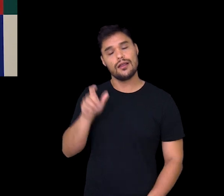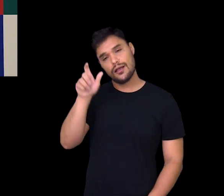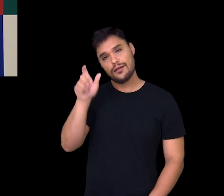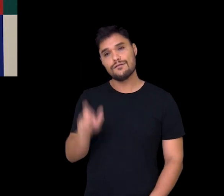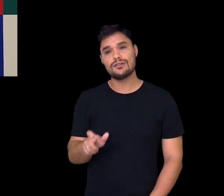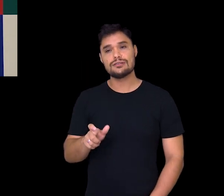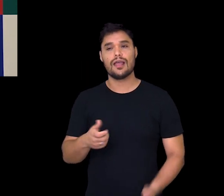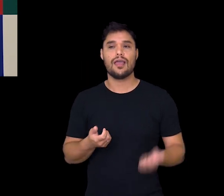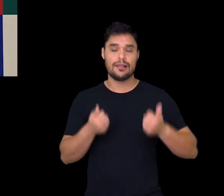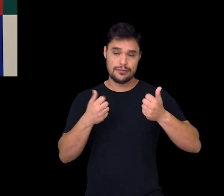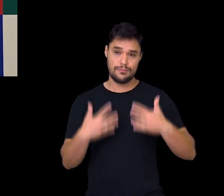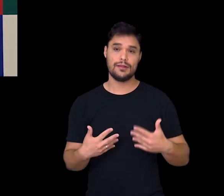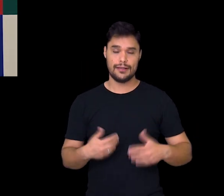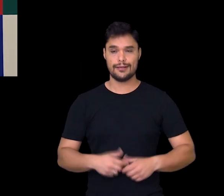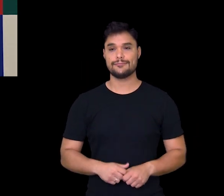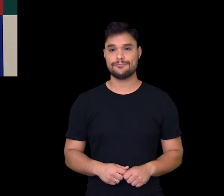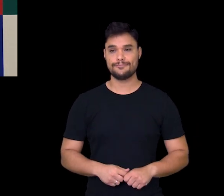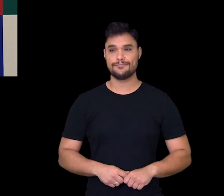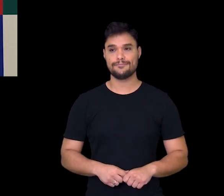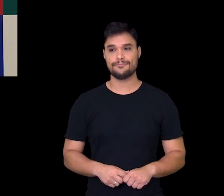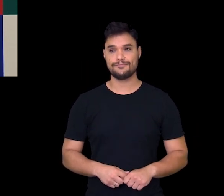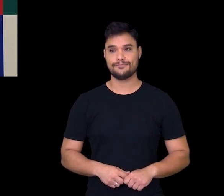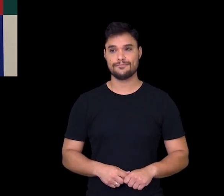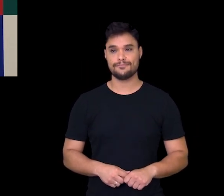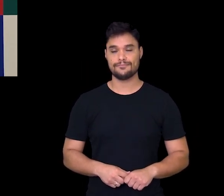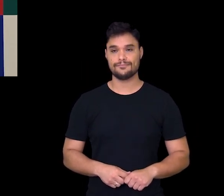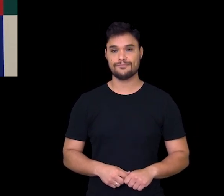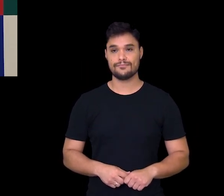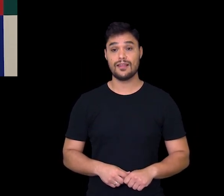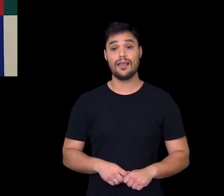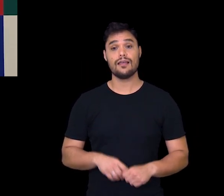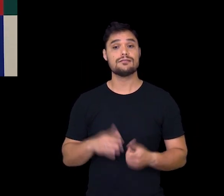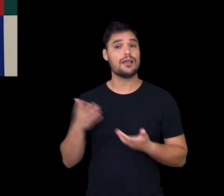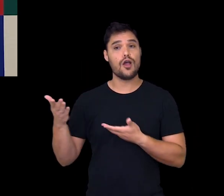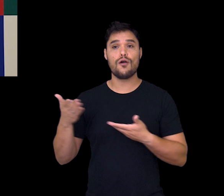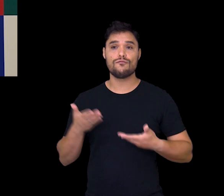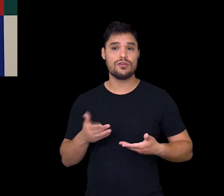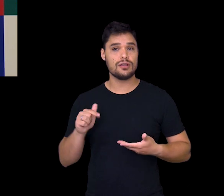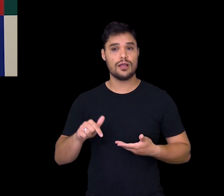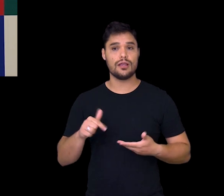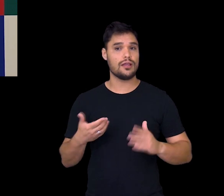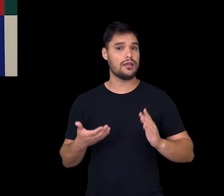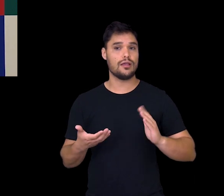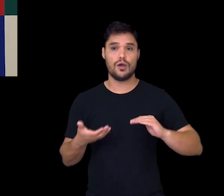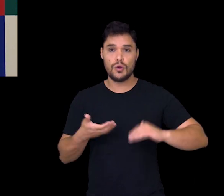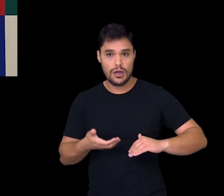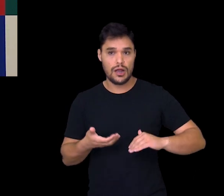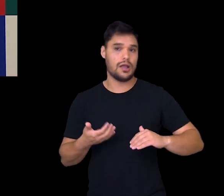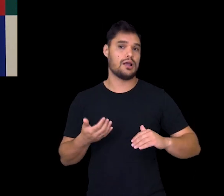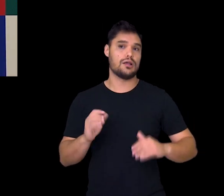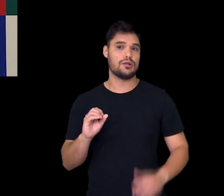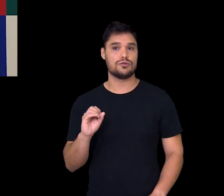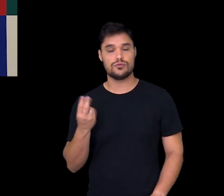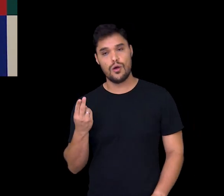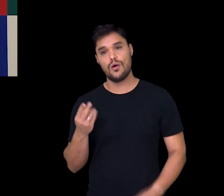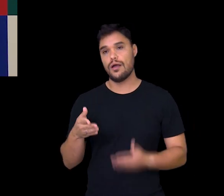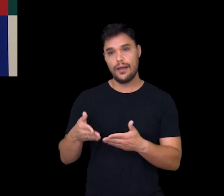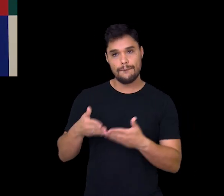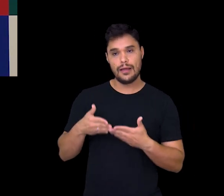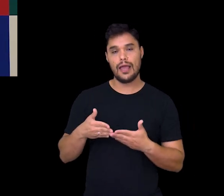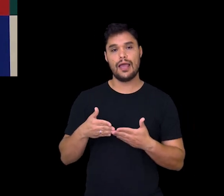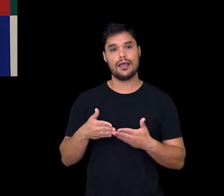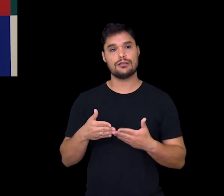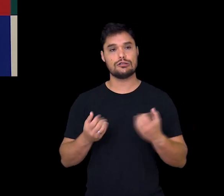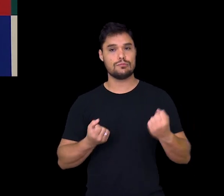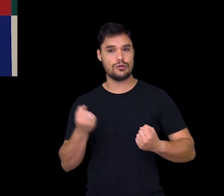explicar. Quando a gente traz alguém para aqui para o Congresso ou pede para um motorista de aplicativo trazer a gente